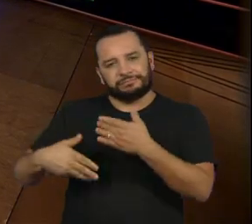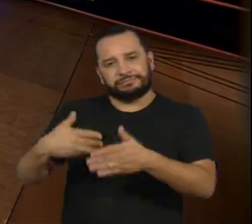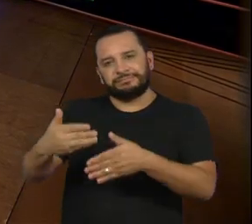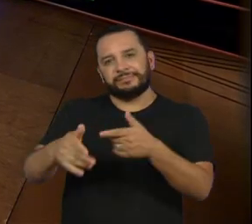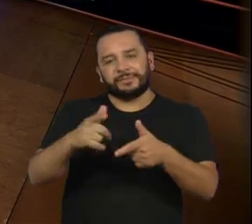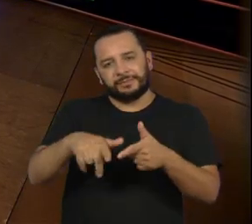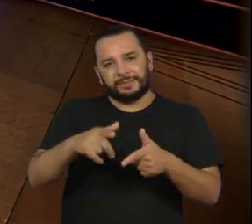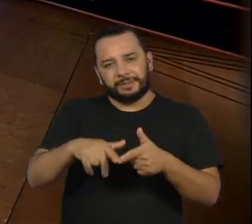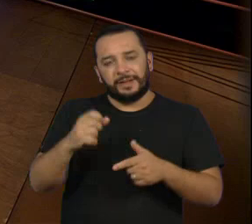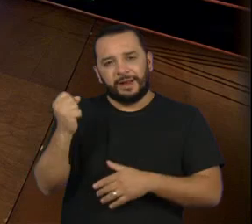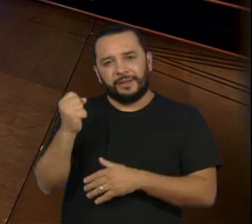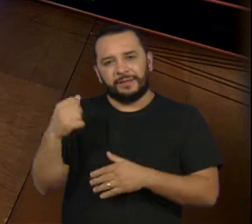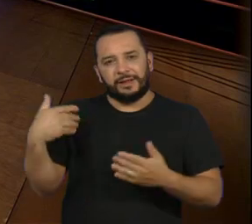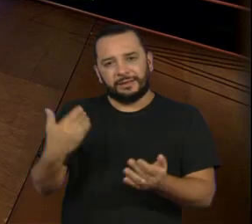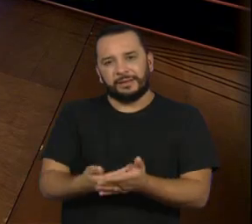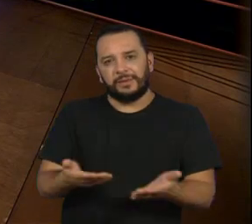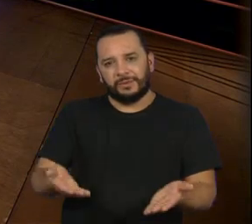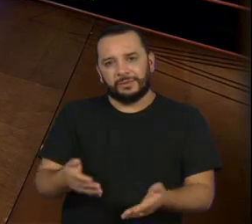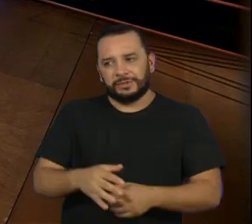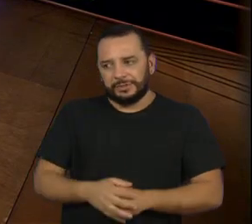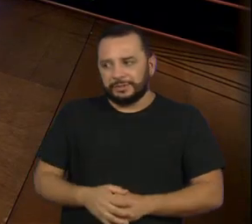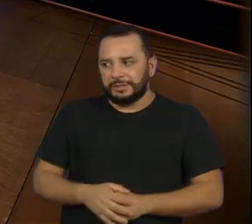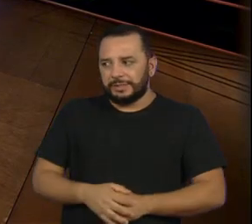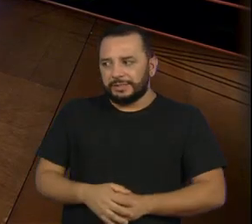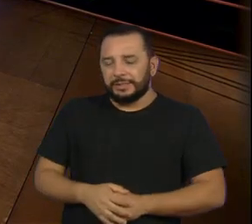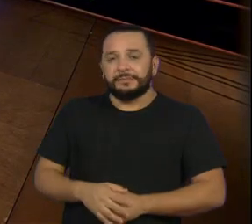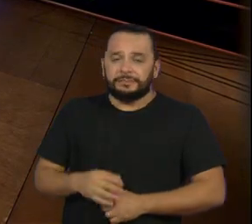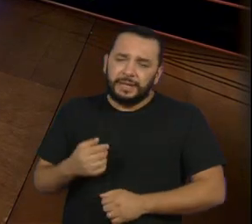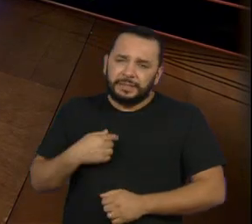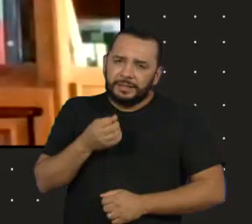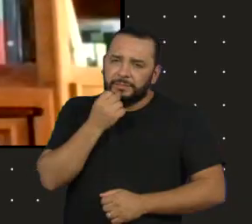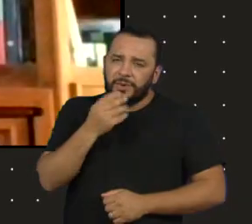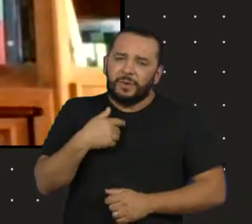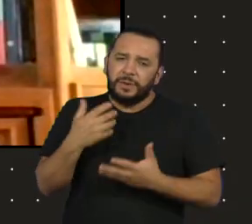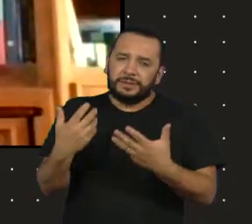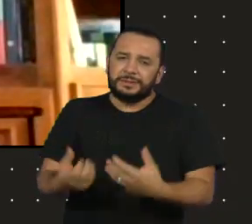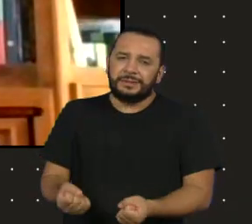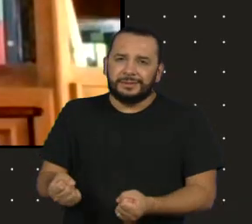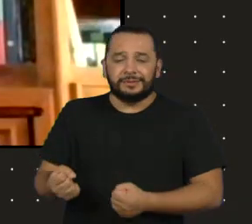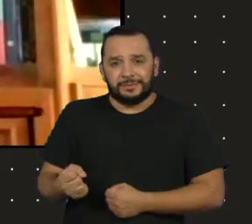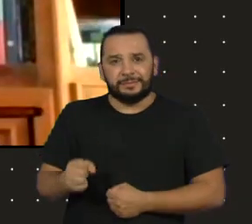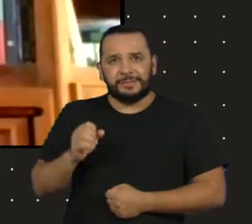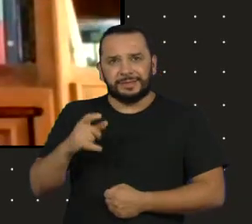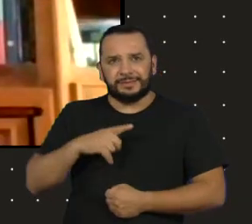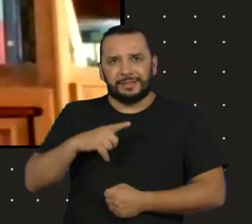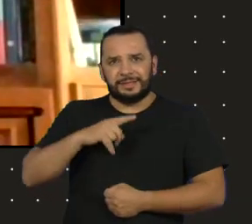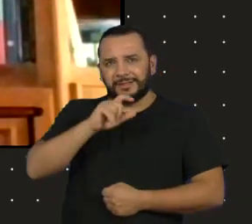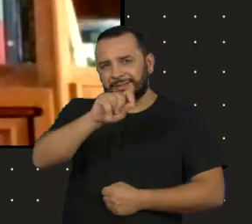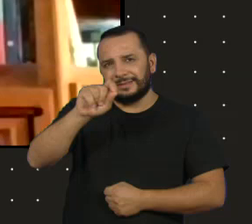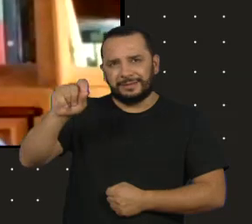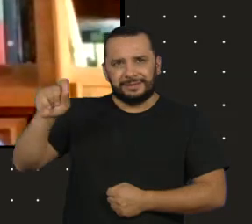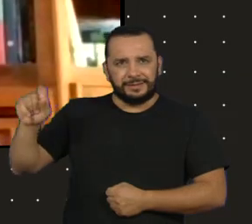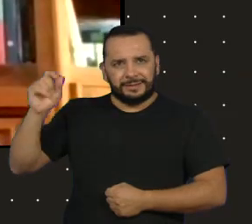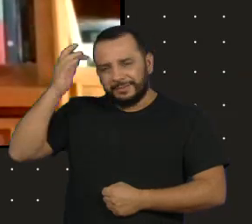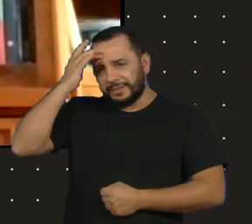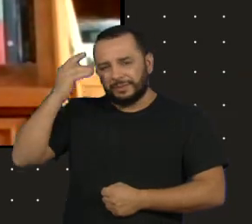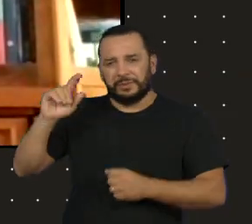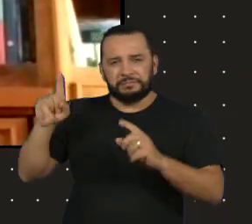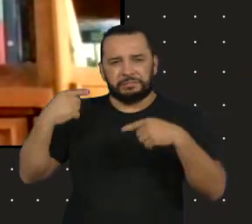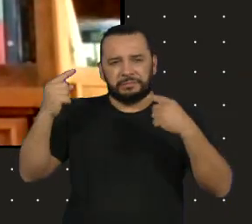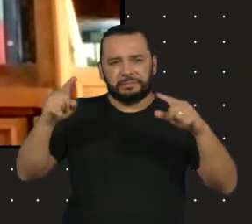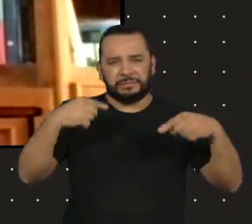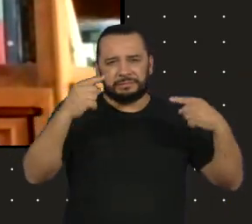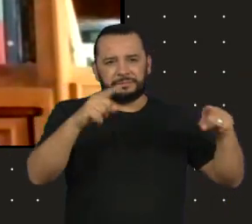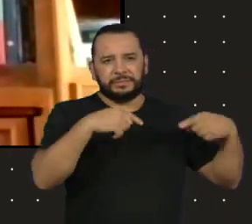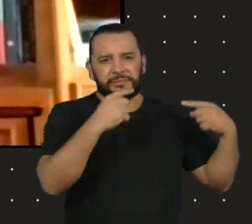valeu fazer, era muito bem aceito, mas eu acabei vítima de uma porção de adversidades que são